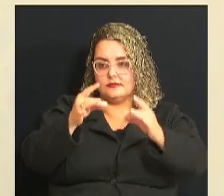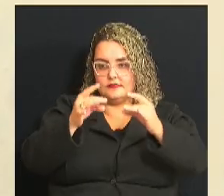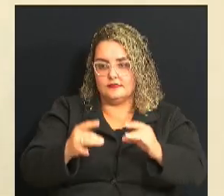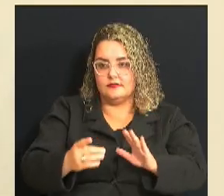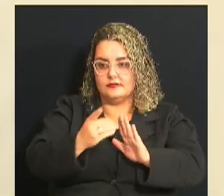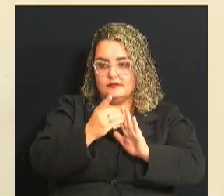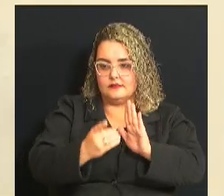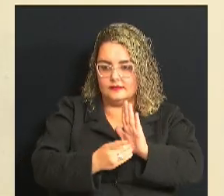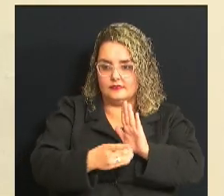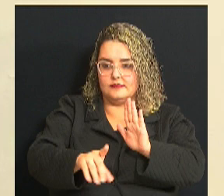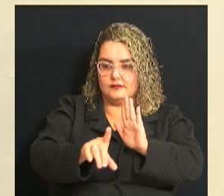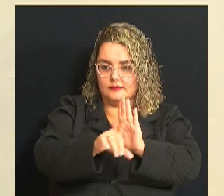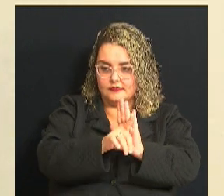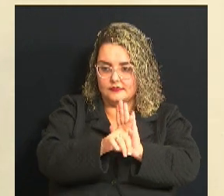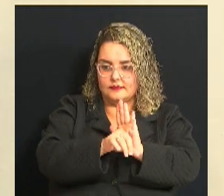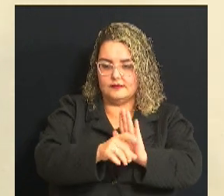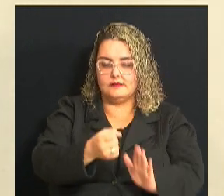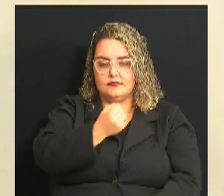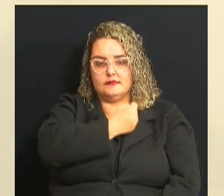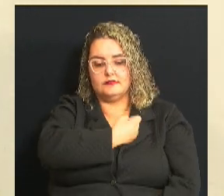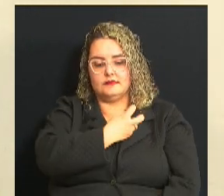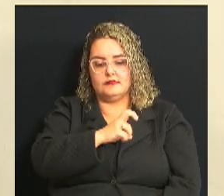Decreto Legislativo número